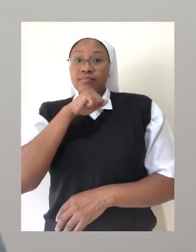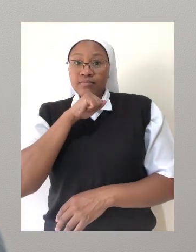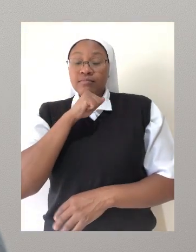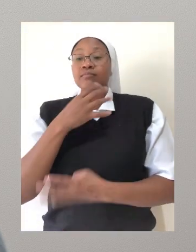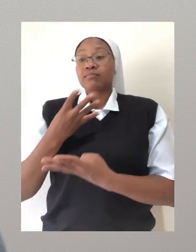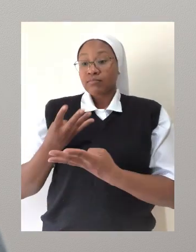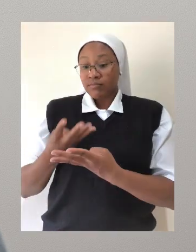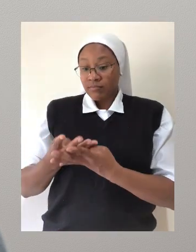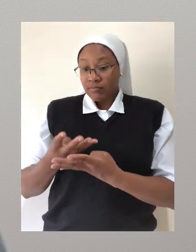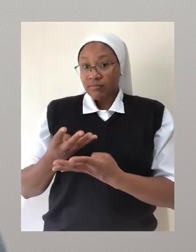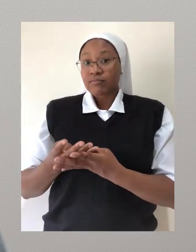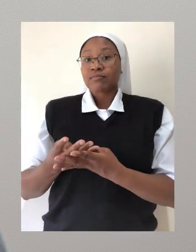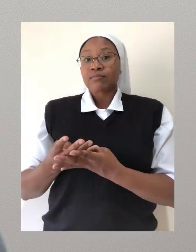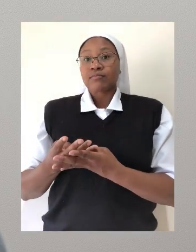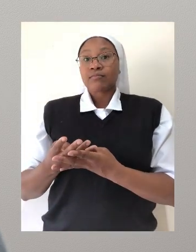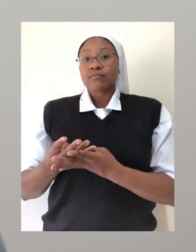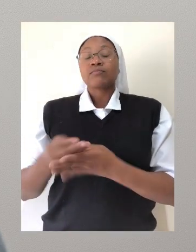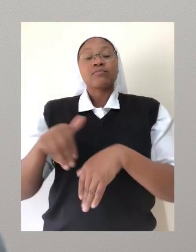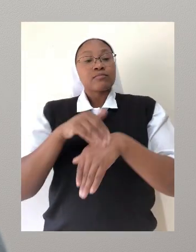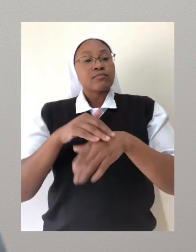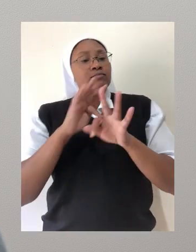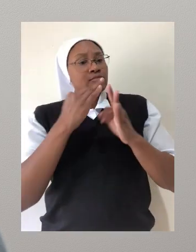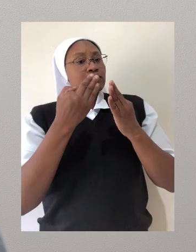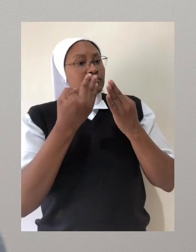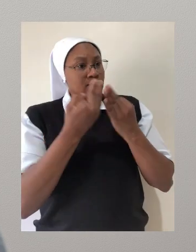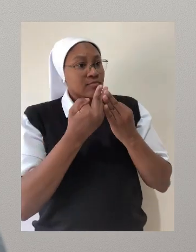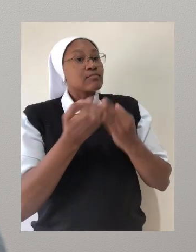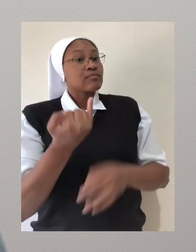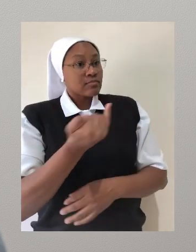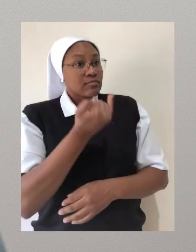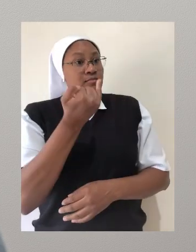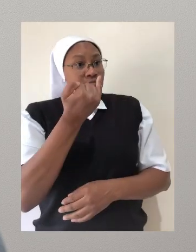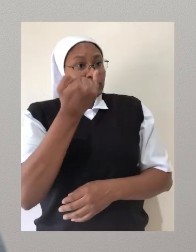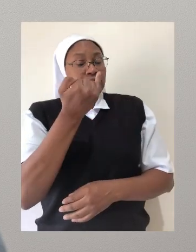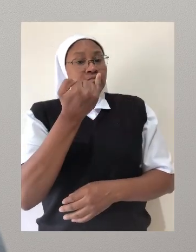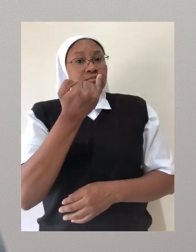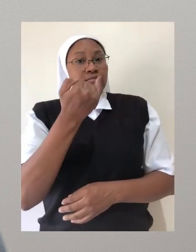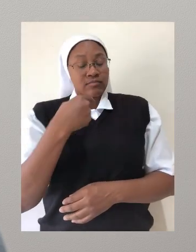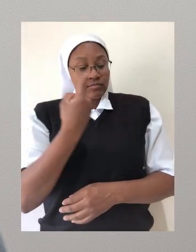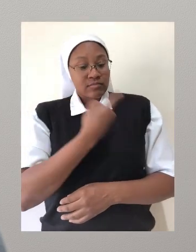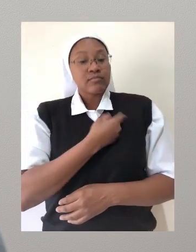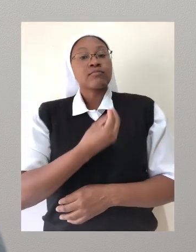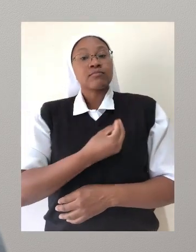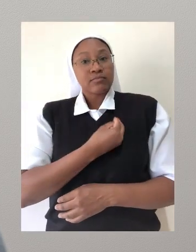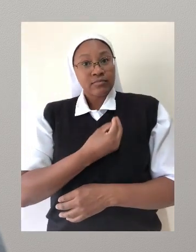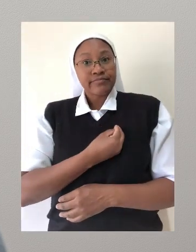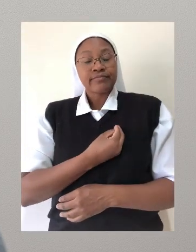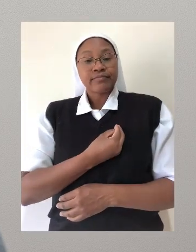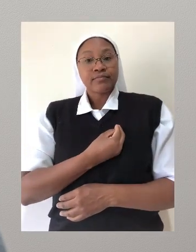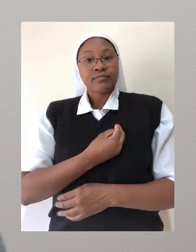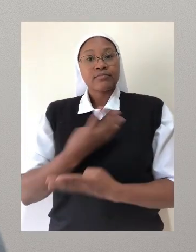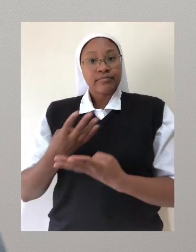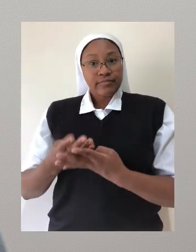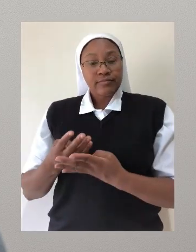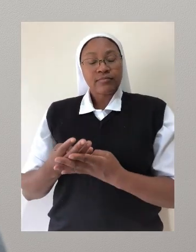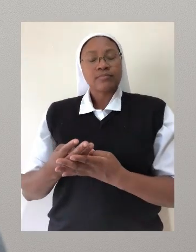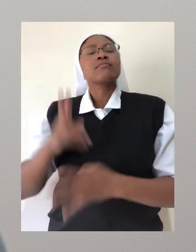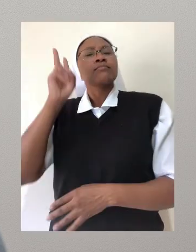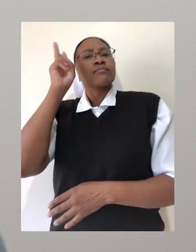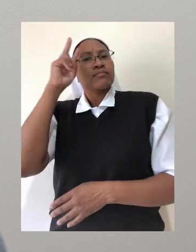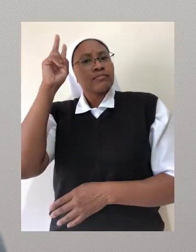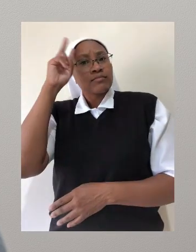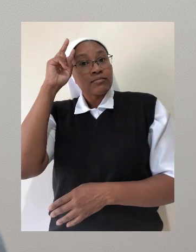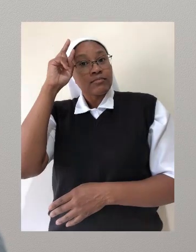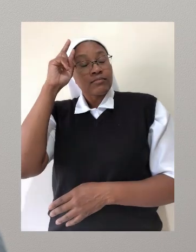ou mãe, vai confessar-te e fala com a tua família sobre esta nossa vida assim.